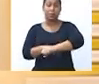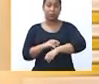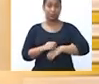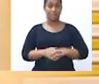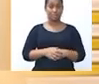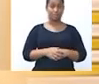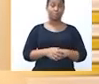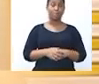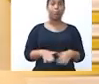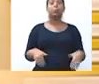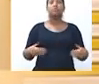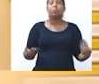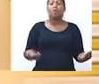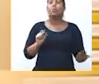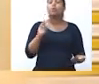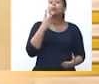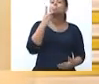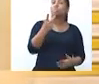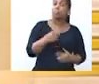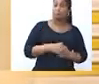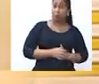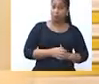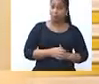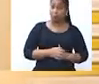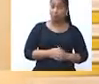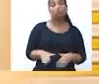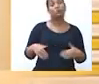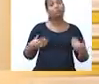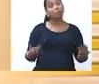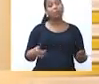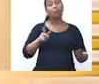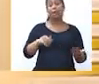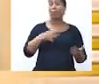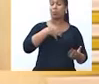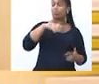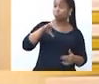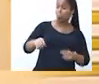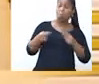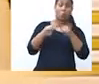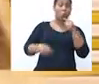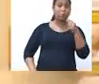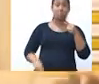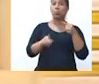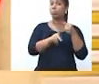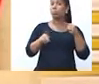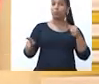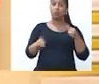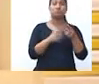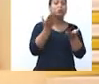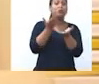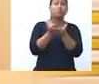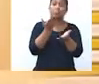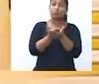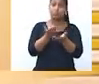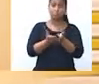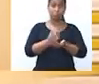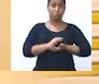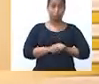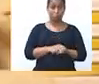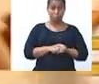dizer, o que a gente está dizendo com isso? Então, é um papel que não é dele, mas peraí, o professor, ele estudou, ou ele